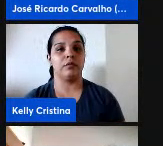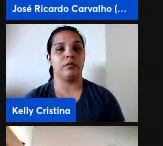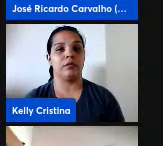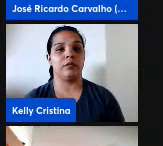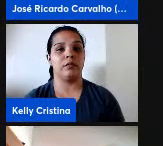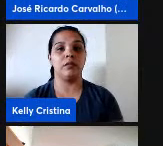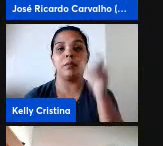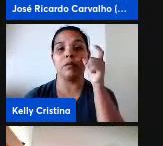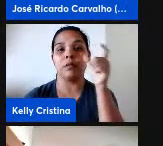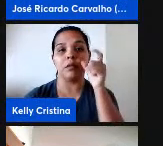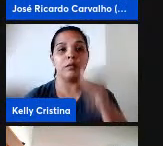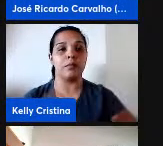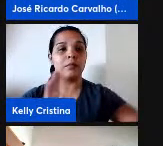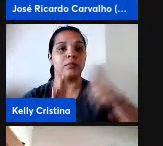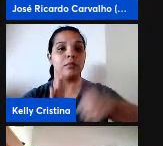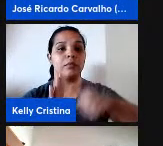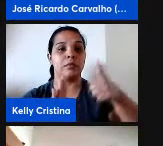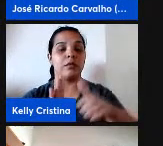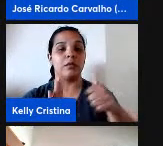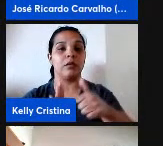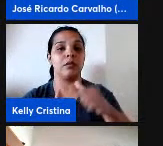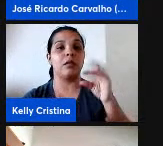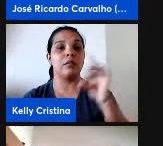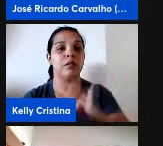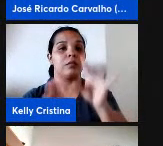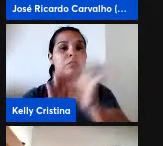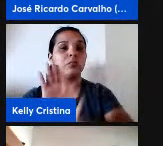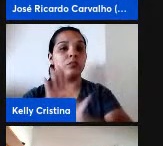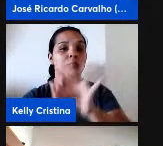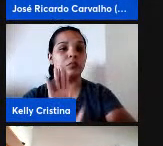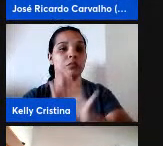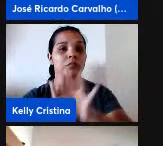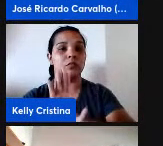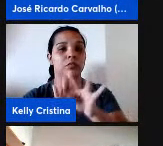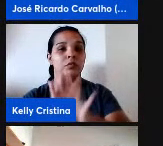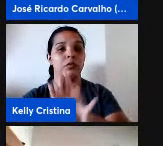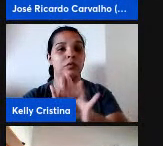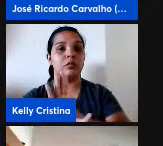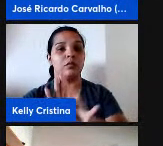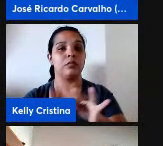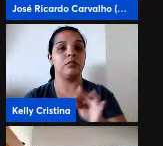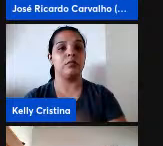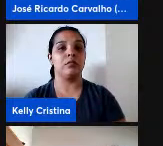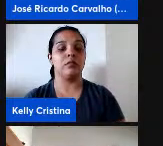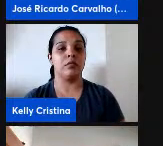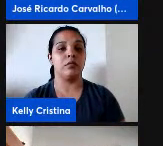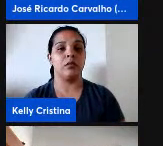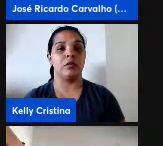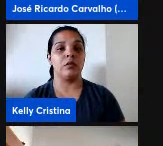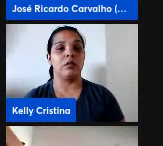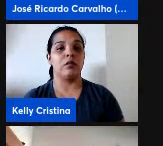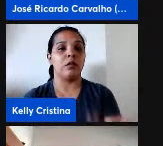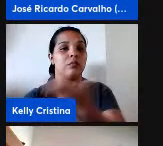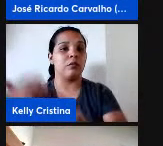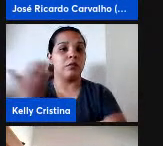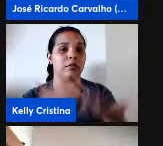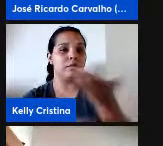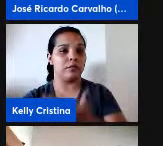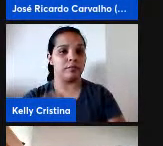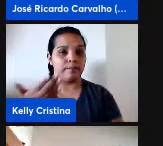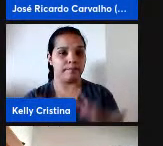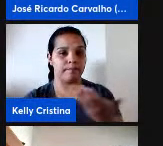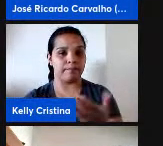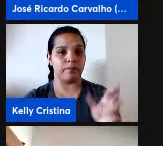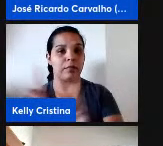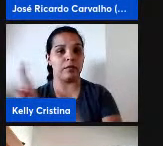interessados primeiramente nas formas concretas dos textos e nas condições concretas da vida dos textos, na sua interação e interação. As